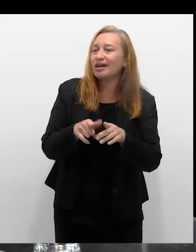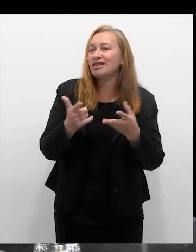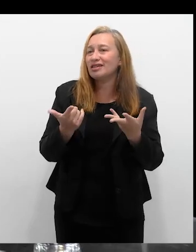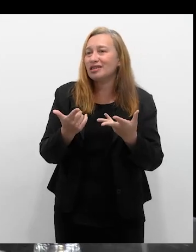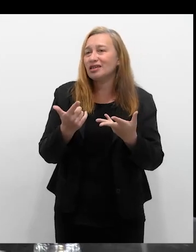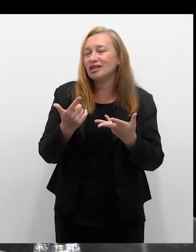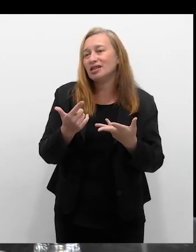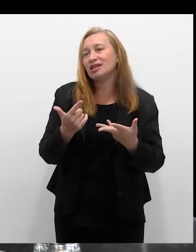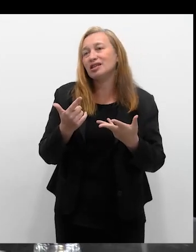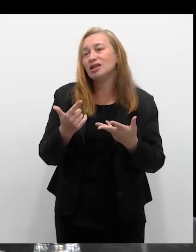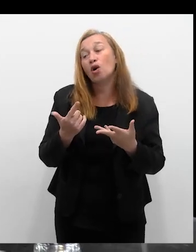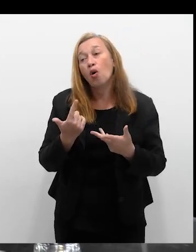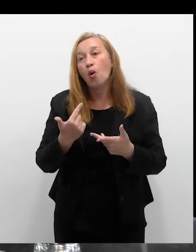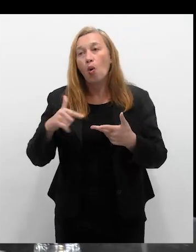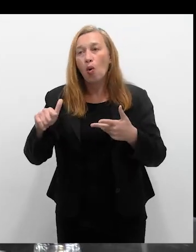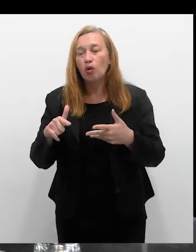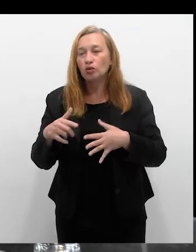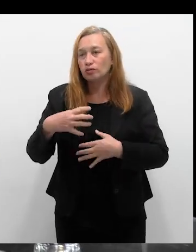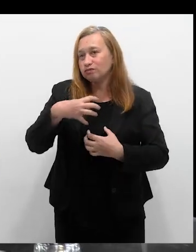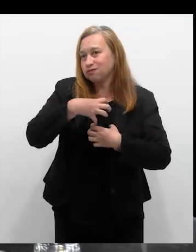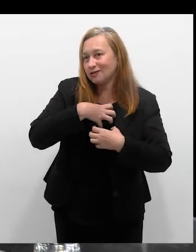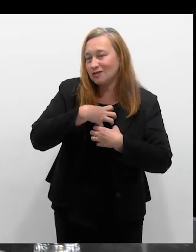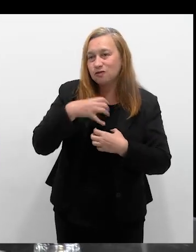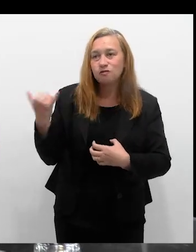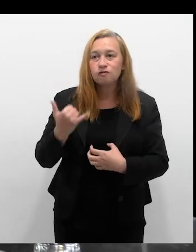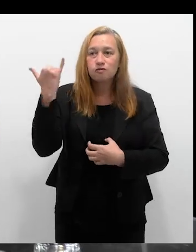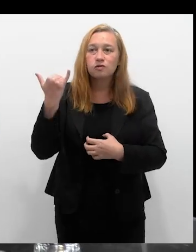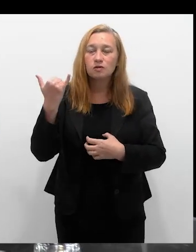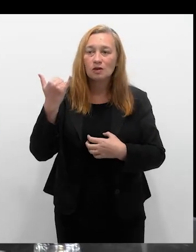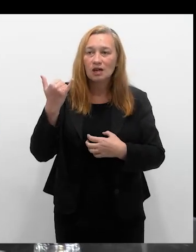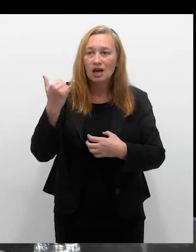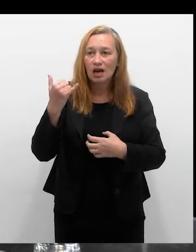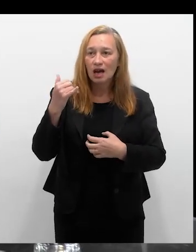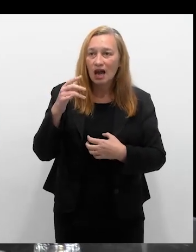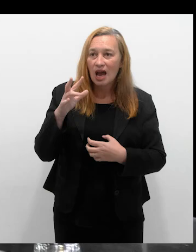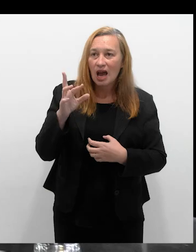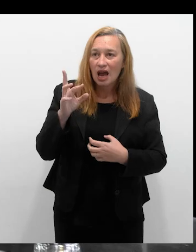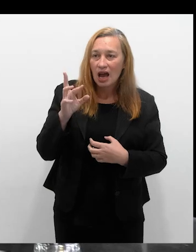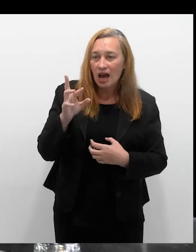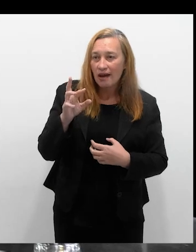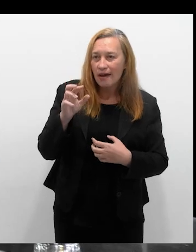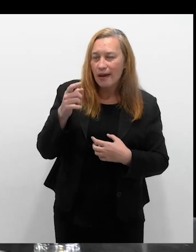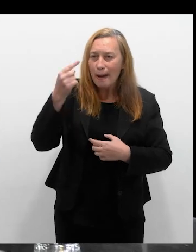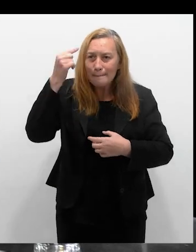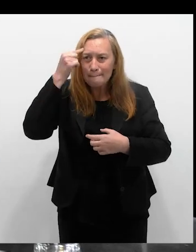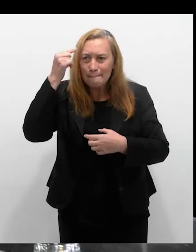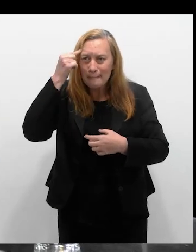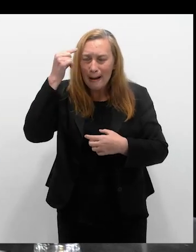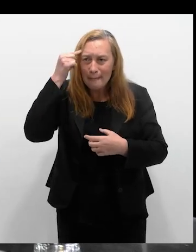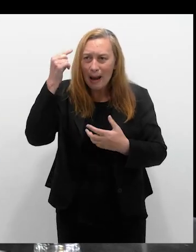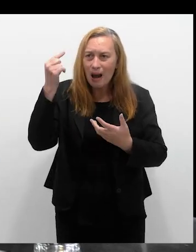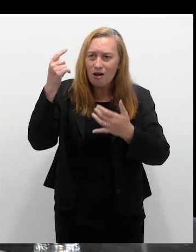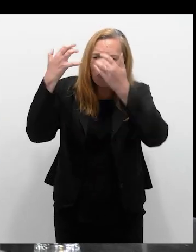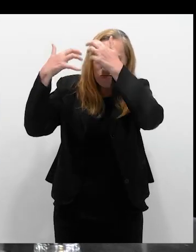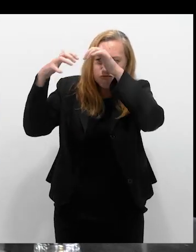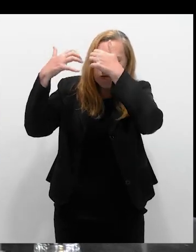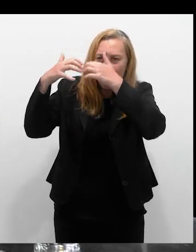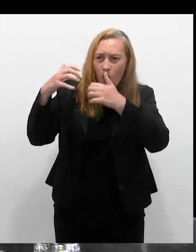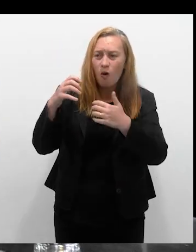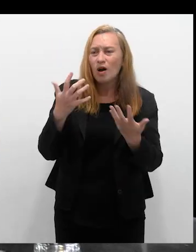uma presença de outros sintomas importantes também, como uma espécie de raciocínio mais 880, né? Muitas vezes a pessoa